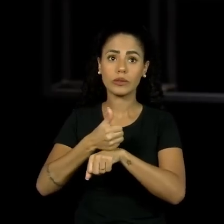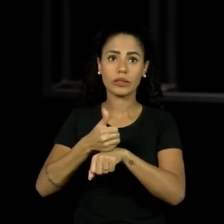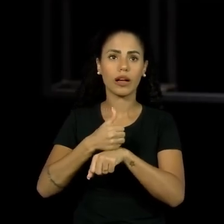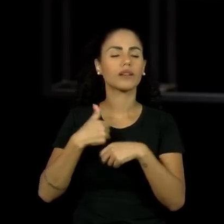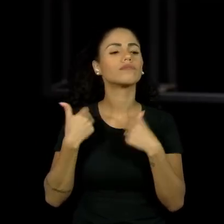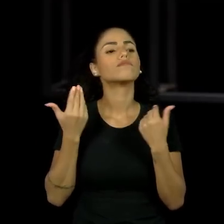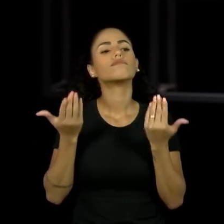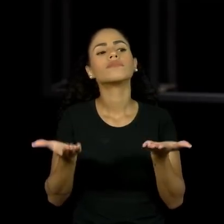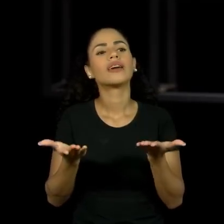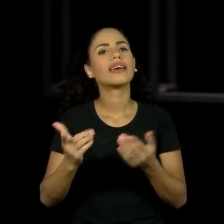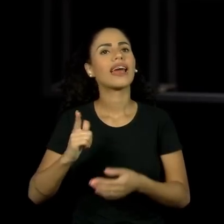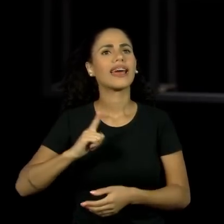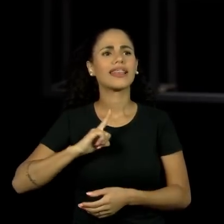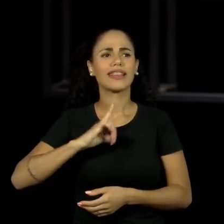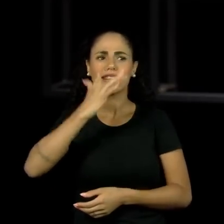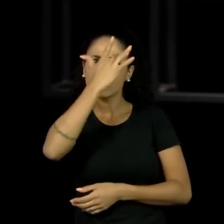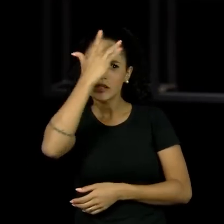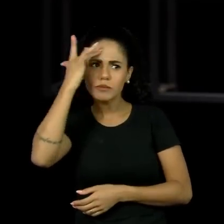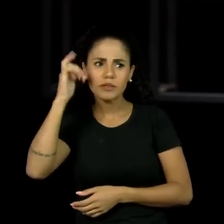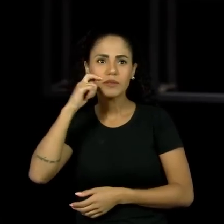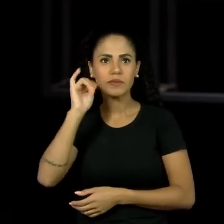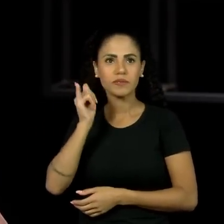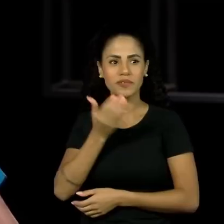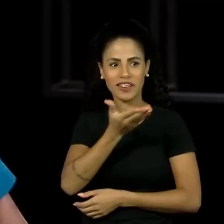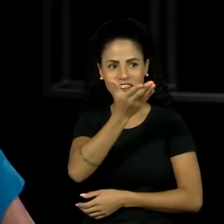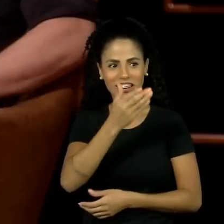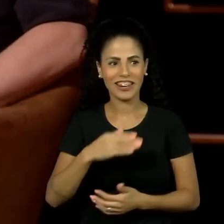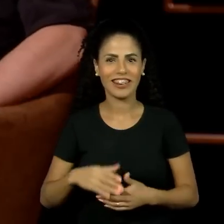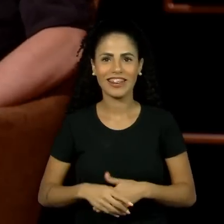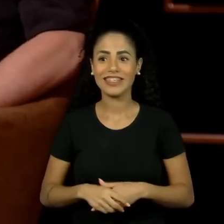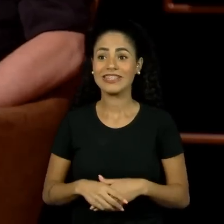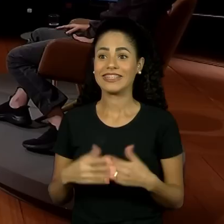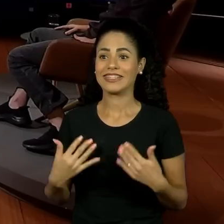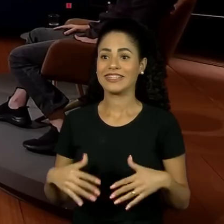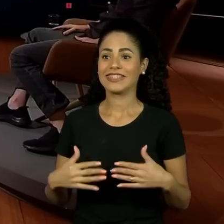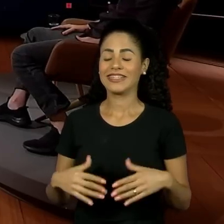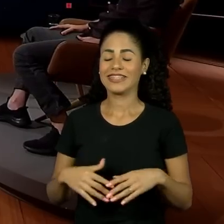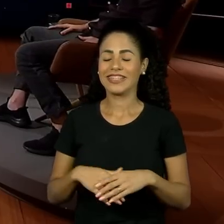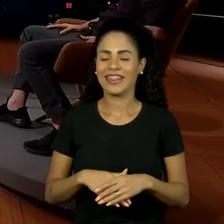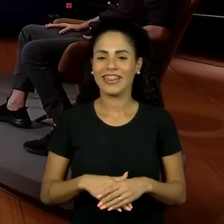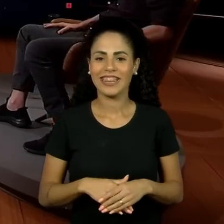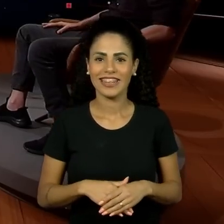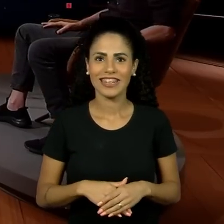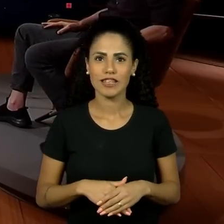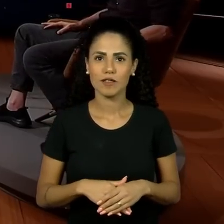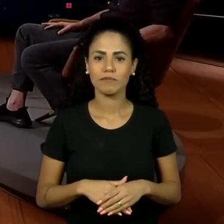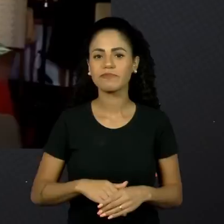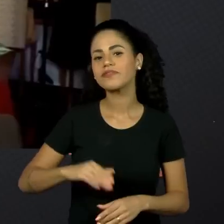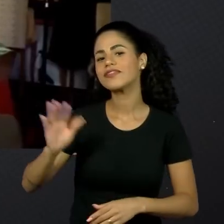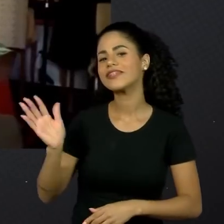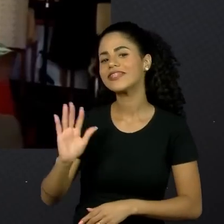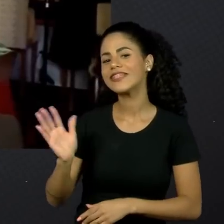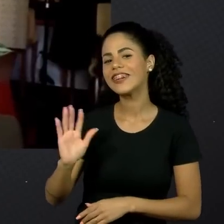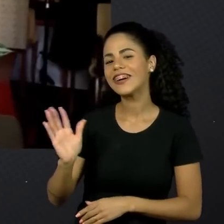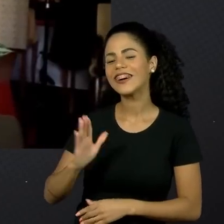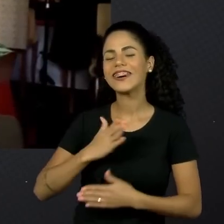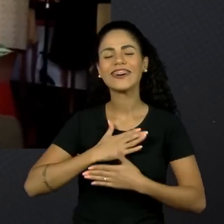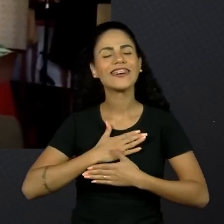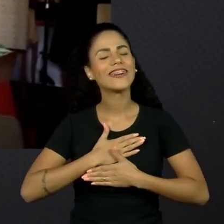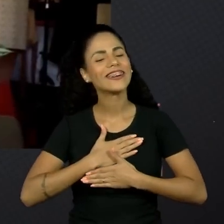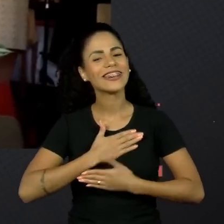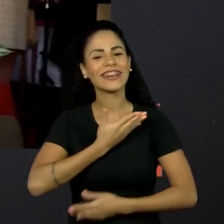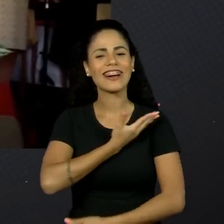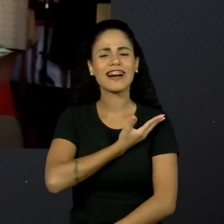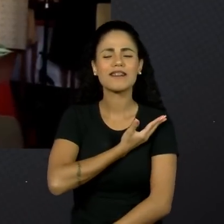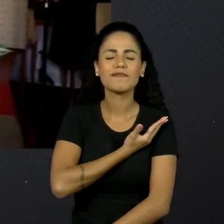aí a gente tem uma galera falando aqui sobre isso, olha só. Ih, meu Deus do céu. Guilherme, meu querido